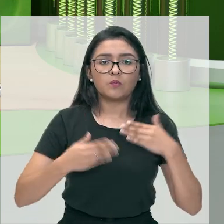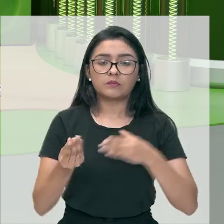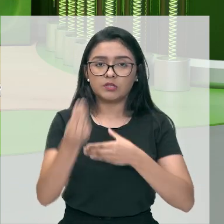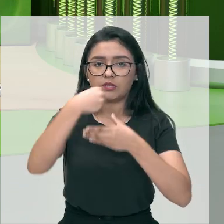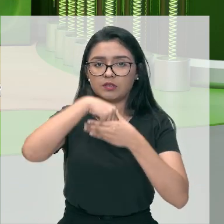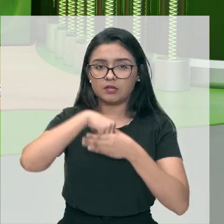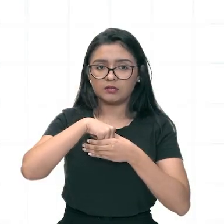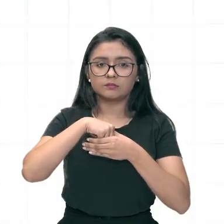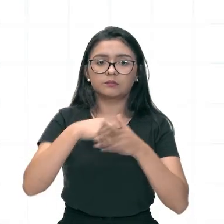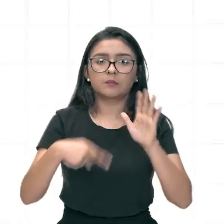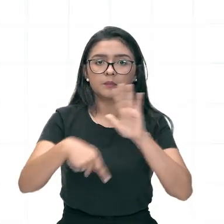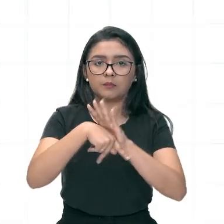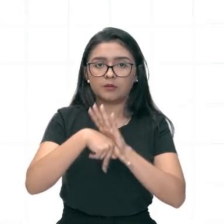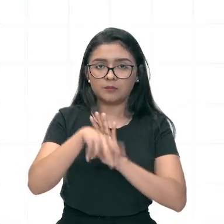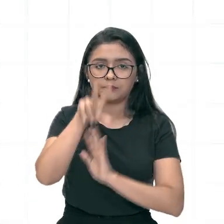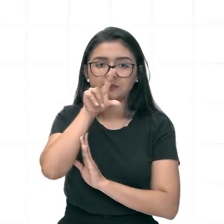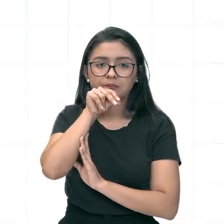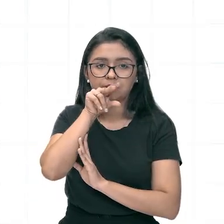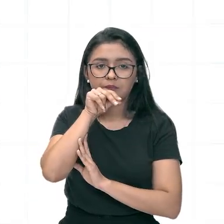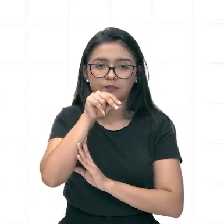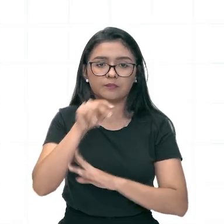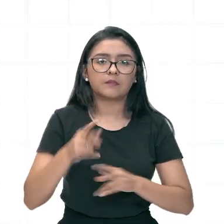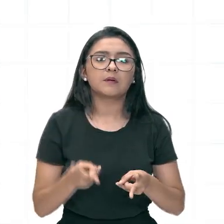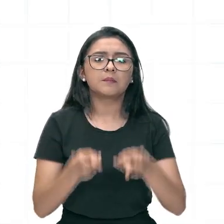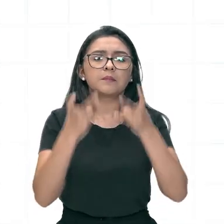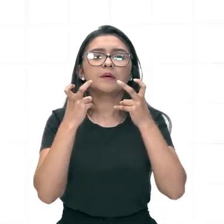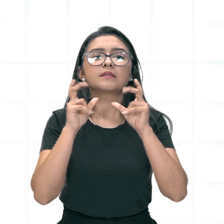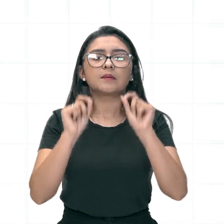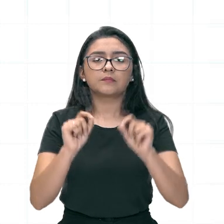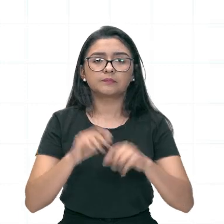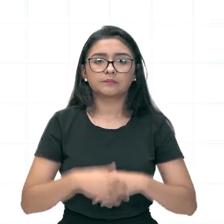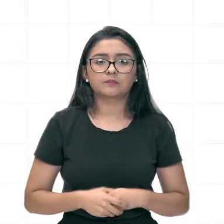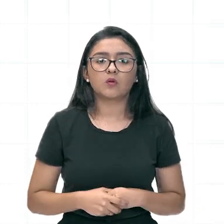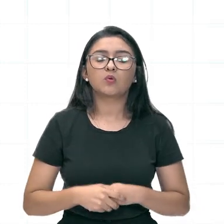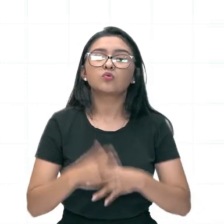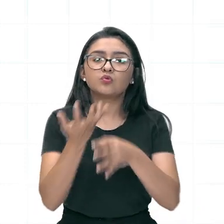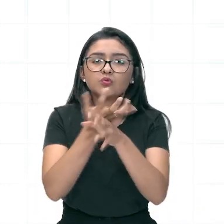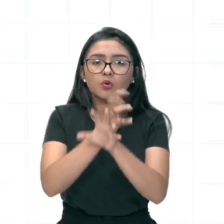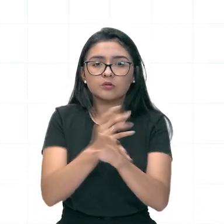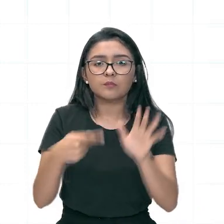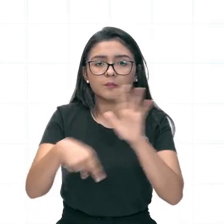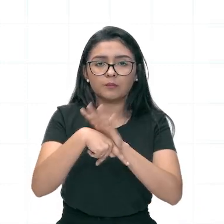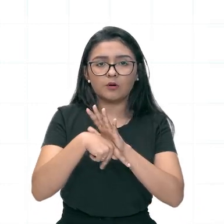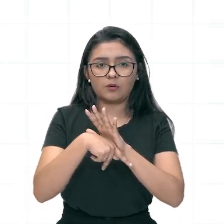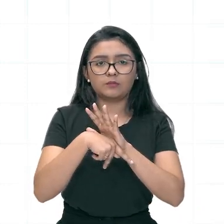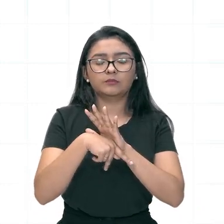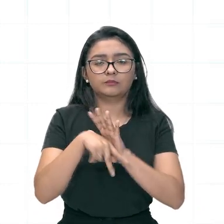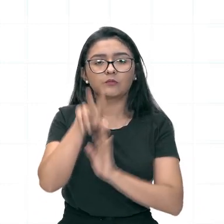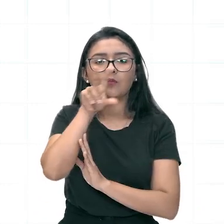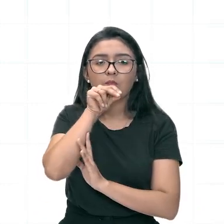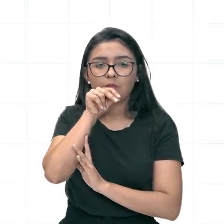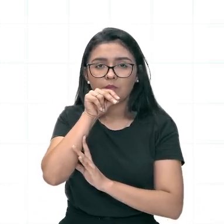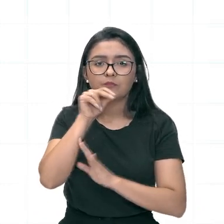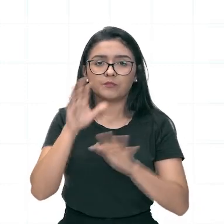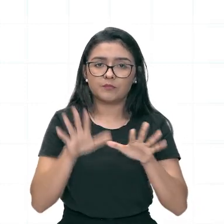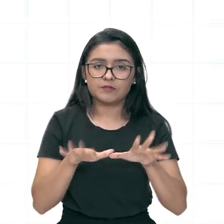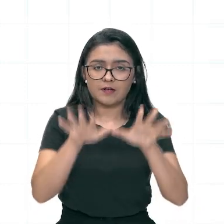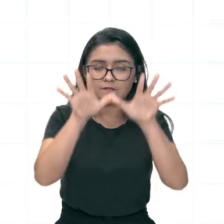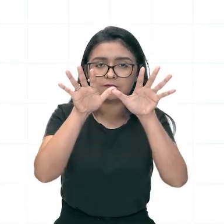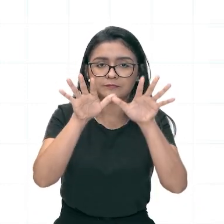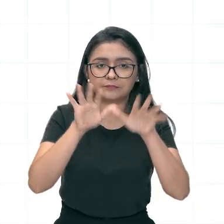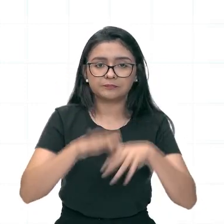interna das aves. E aí, ó, nesse outro esquema, a gente visualiza agora um pouco dos ossos, né? Do esqueleto desses